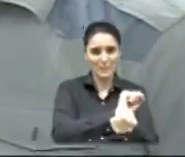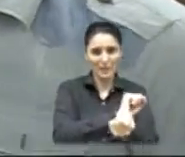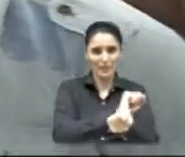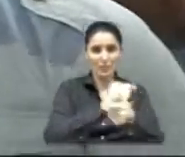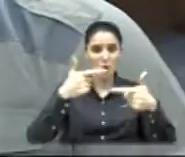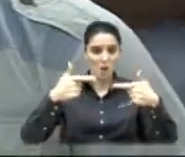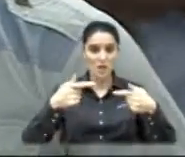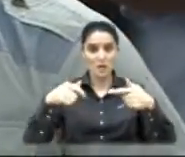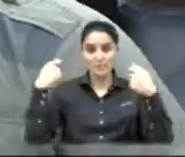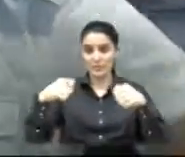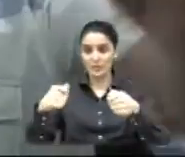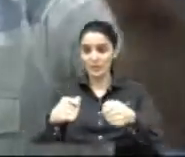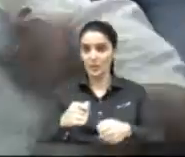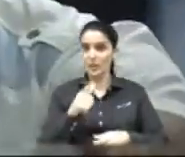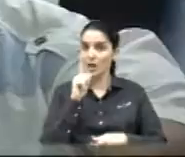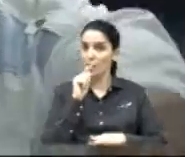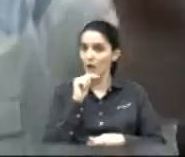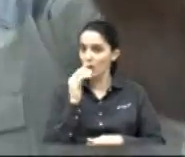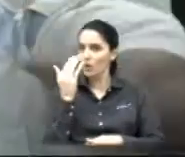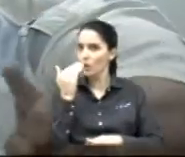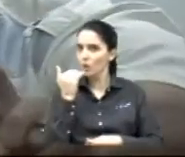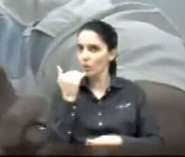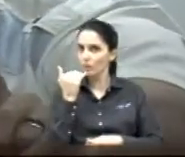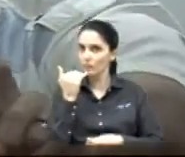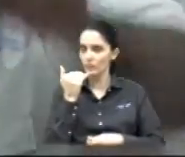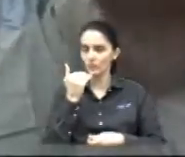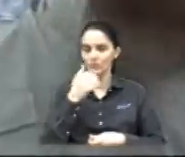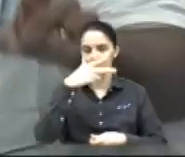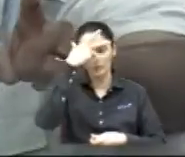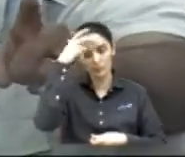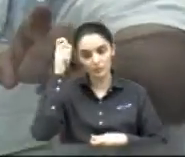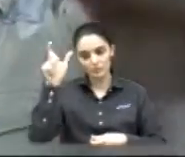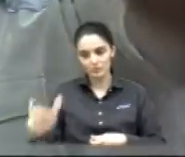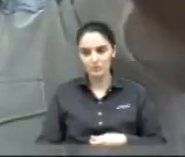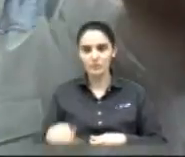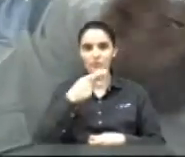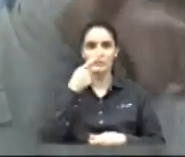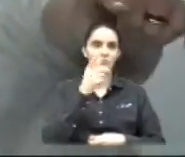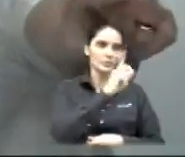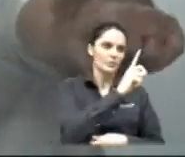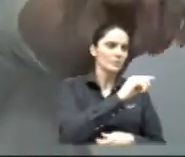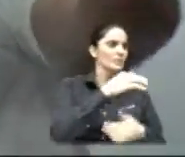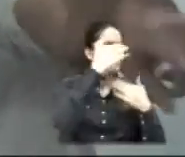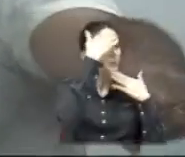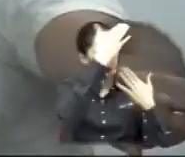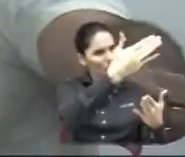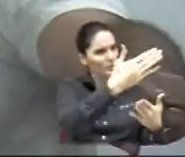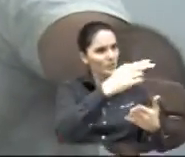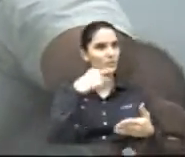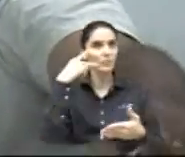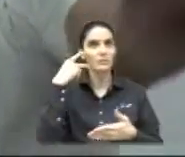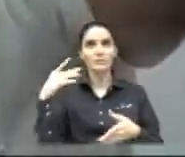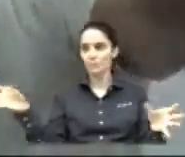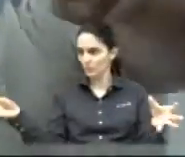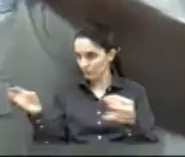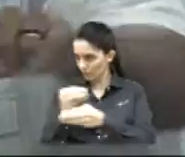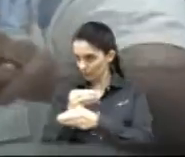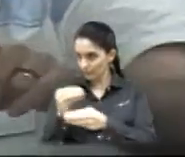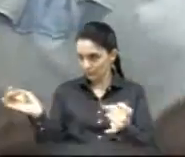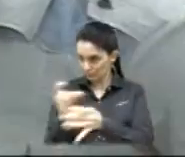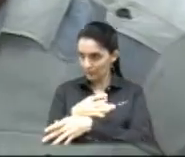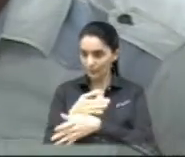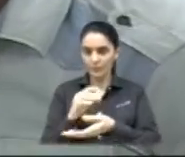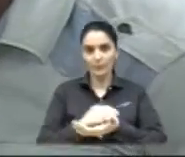e comida. E ele negou água para aquele povo. Obrigado, vereador. Aí eu indaguei, deixa eu concluir, excelência. Eu